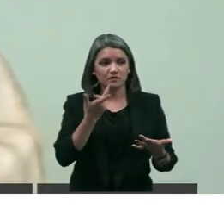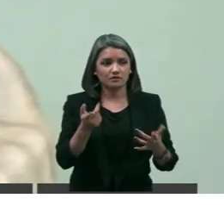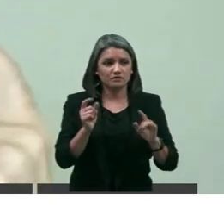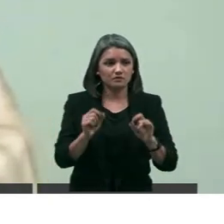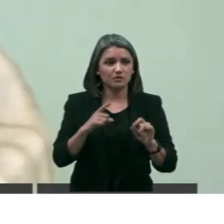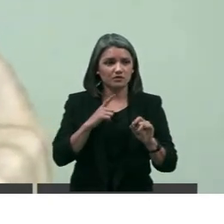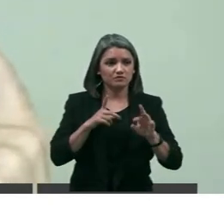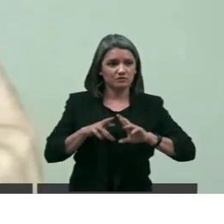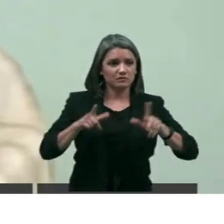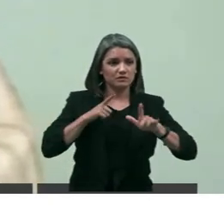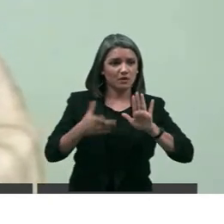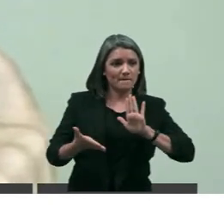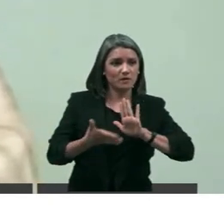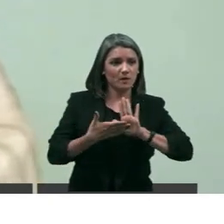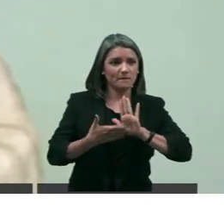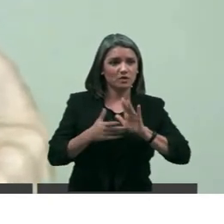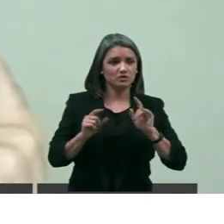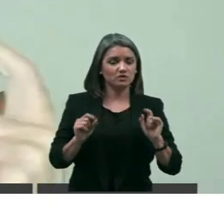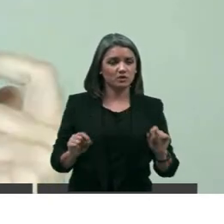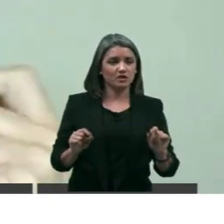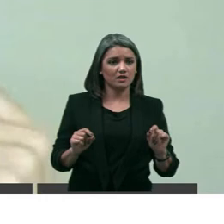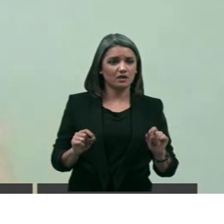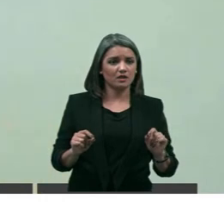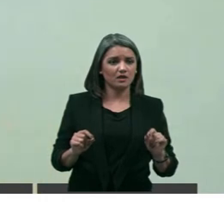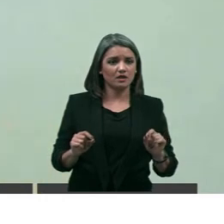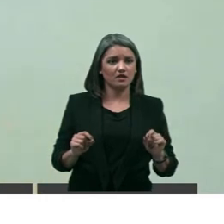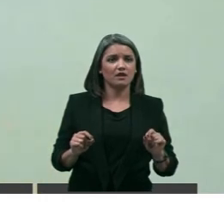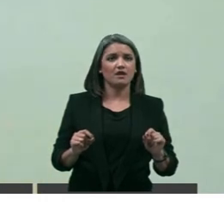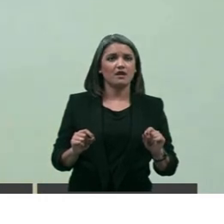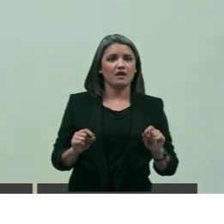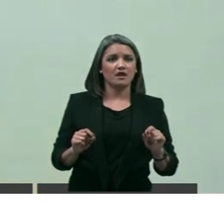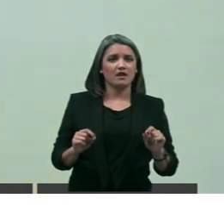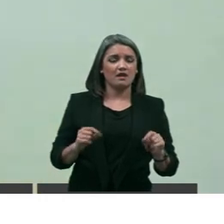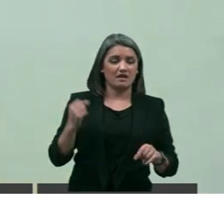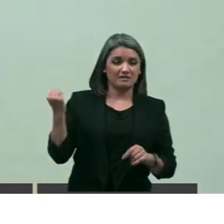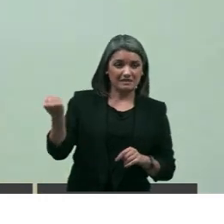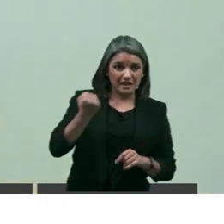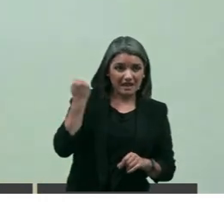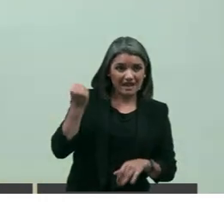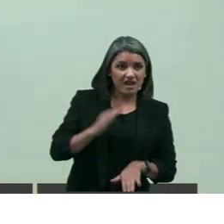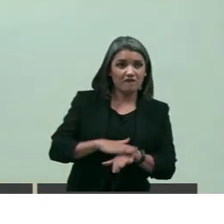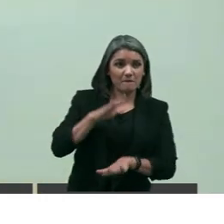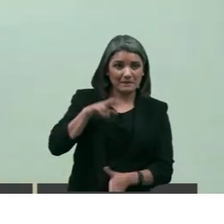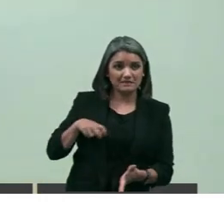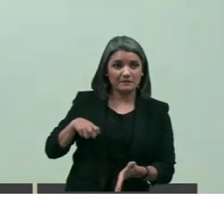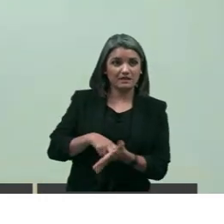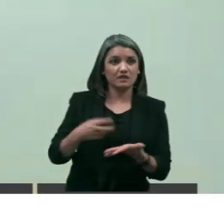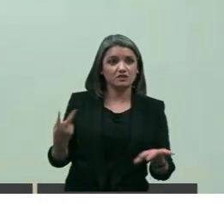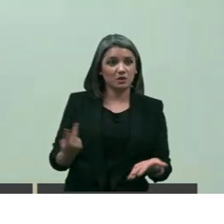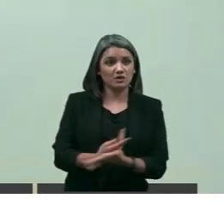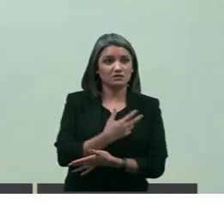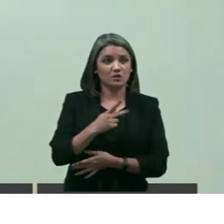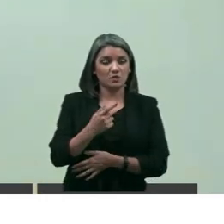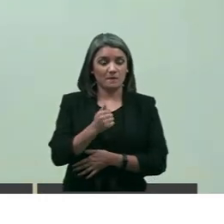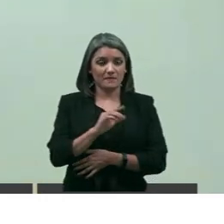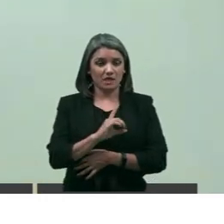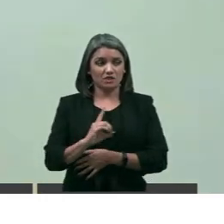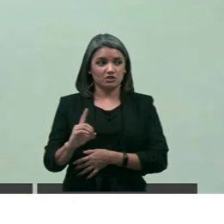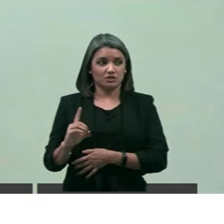forma proposta, corresponde ao agravamento da sanção aplicada no procedimento administrativo